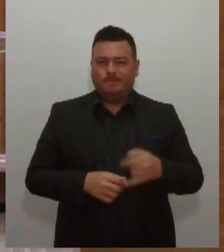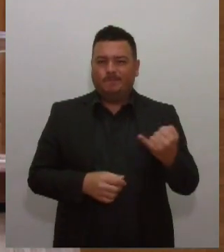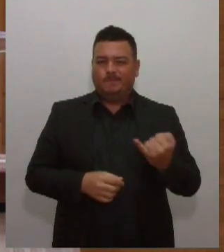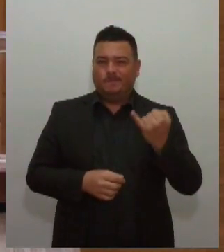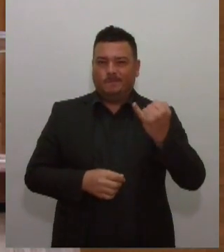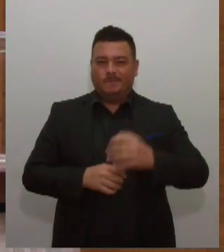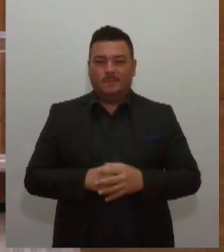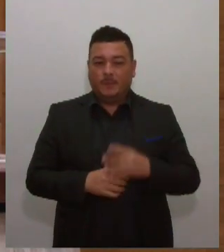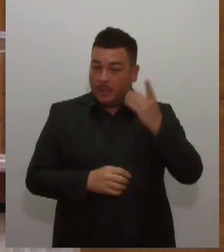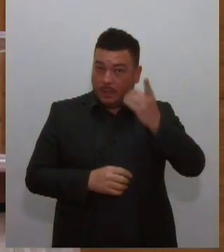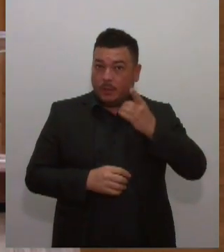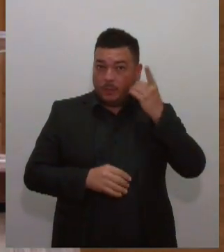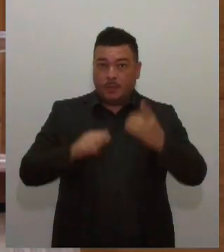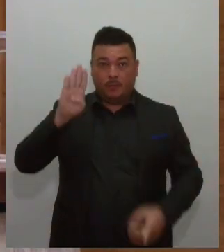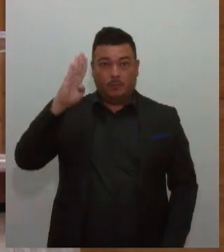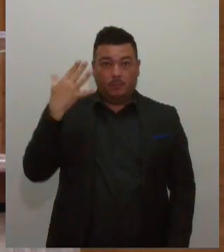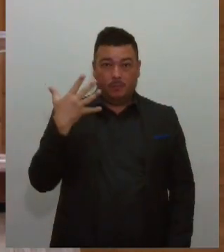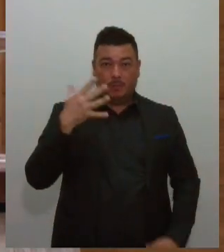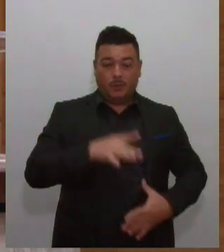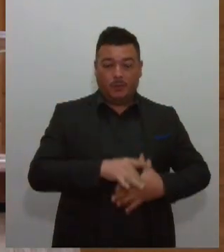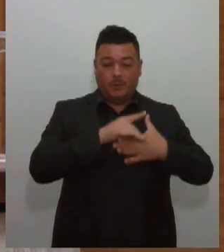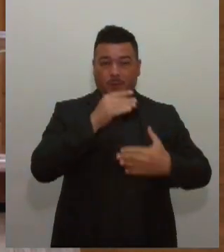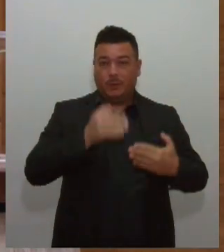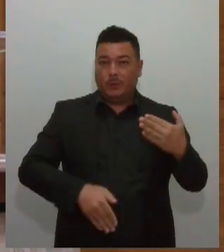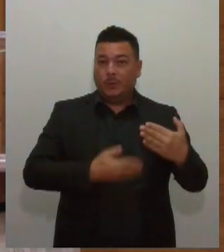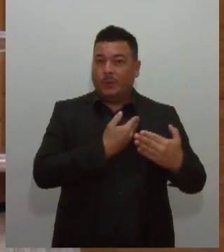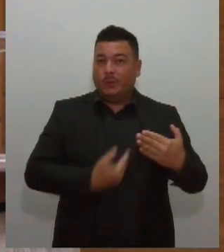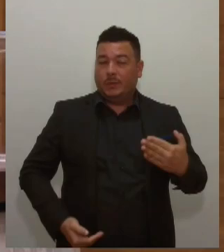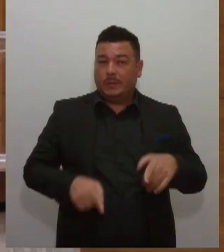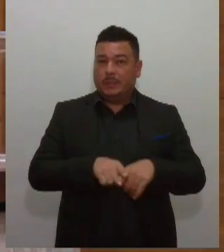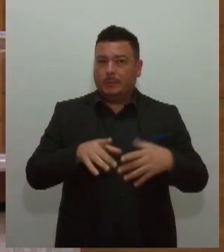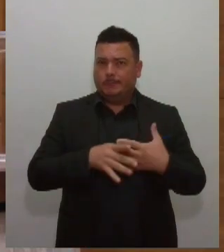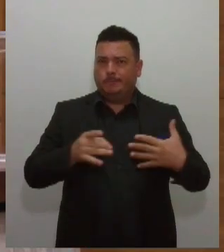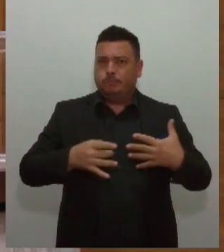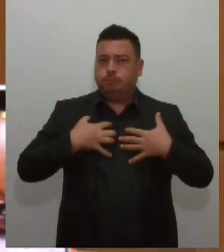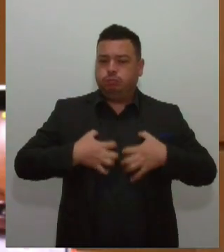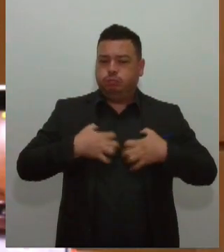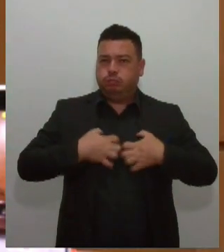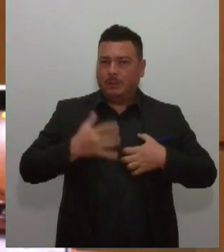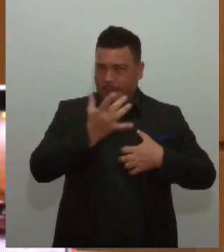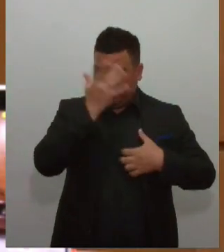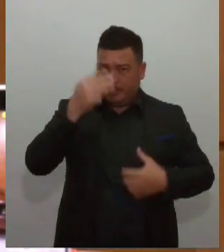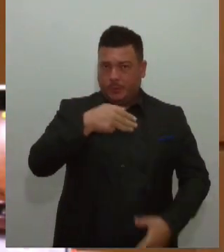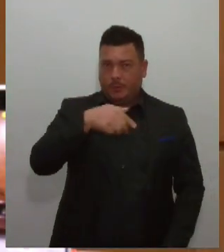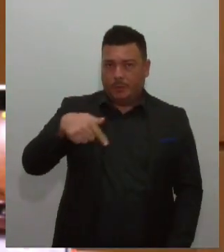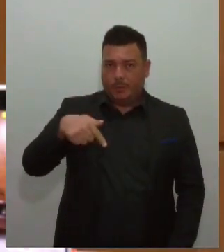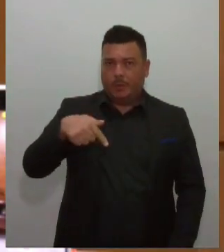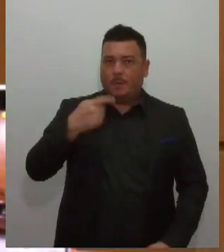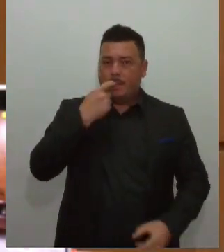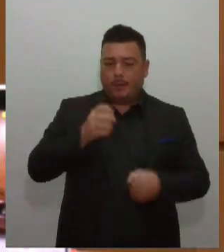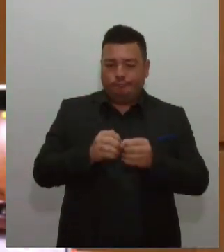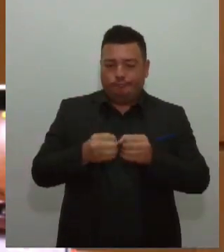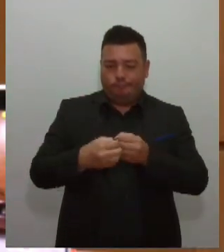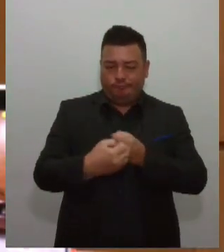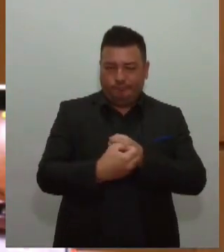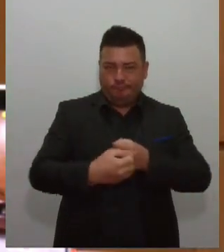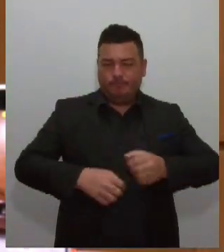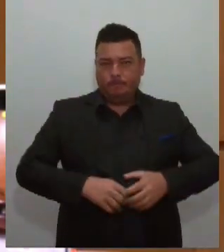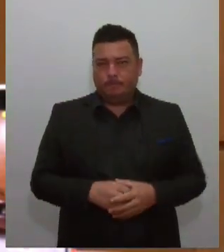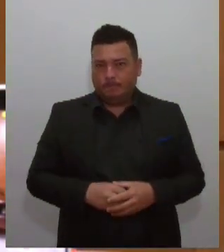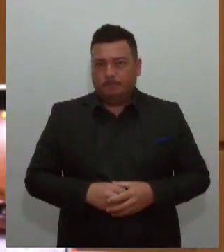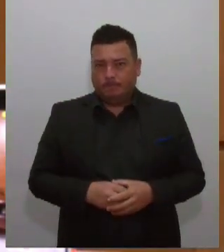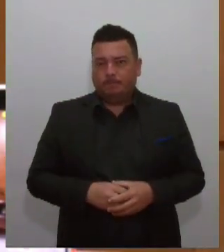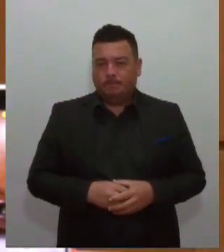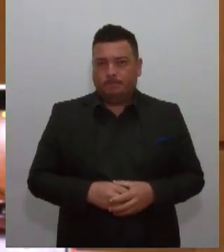Linda Brasil, líder da oposição, destacou a revolta dos moradores do Mosqueiro, Matapuã, Robalo e adjacências, na zona de expansão de